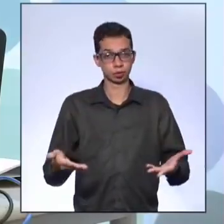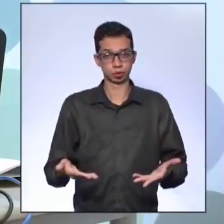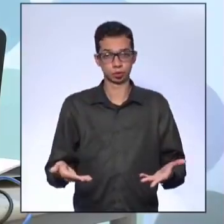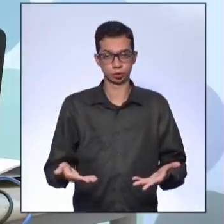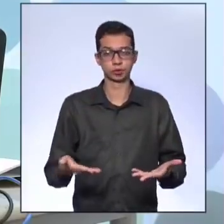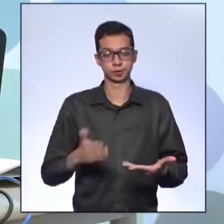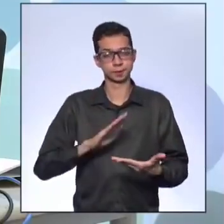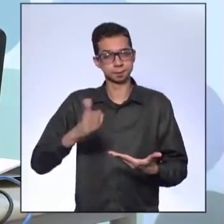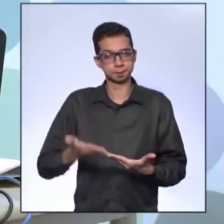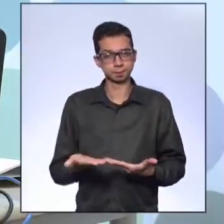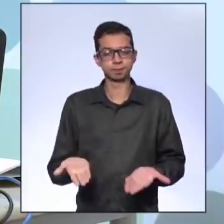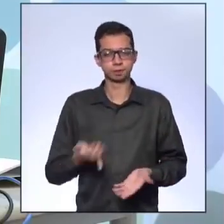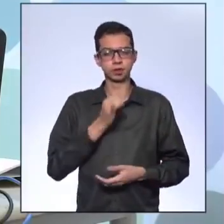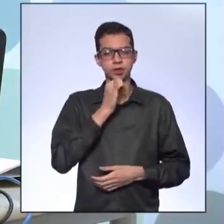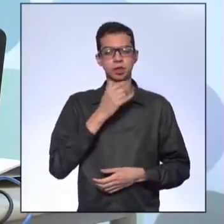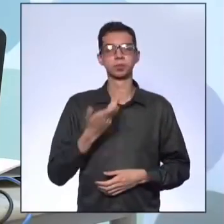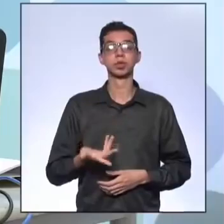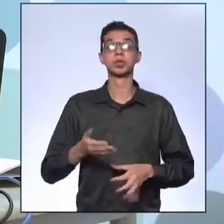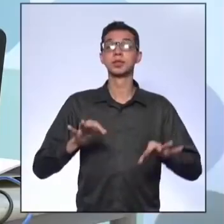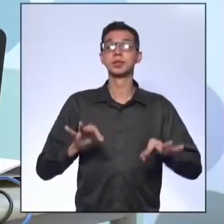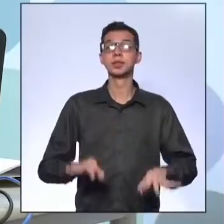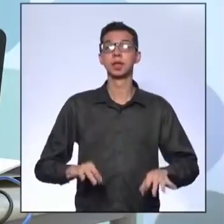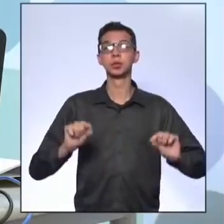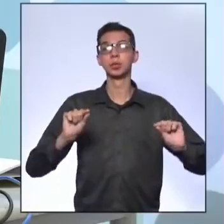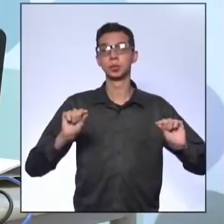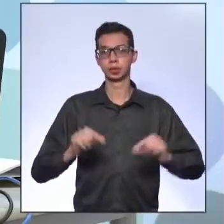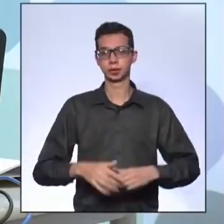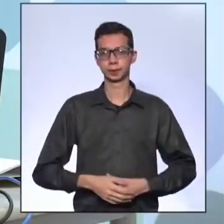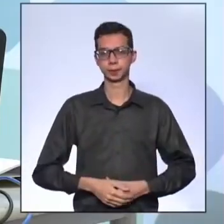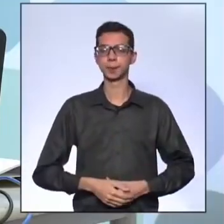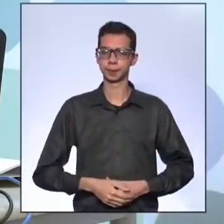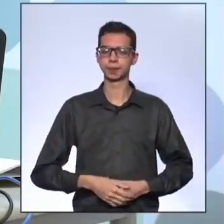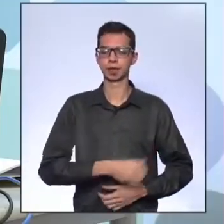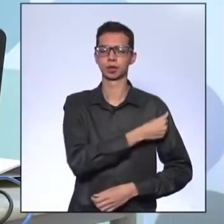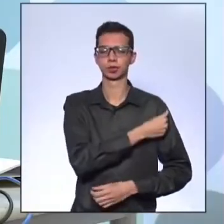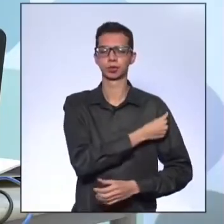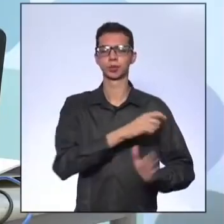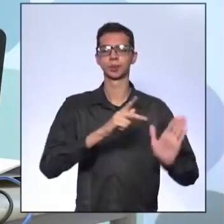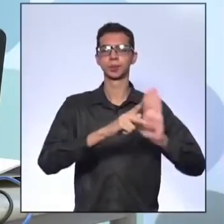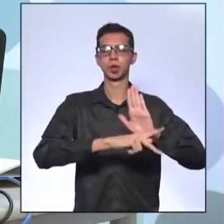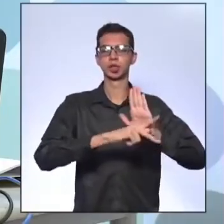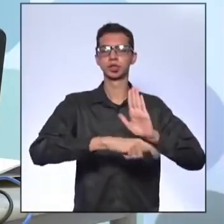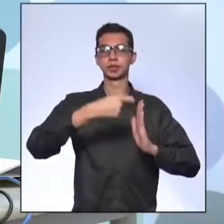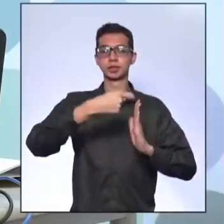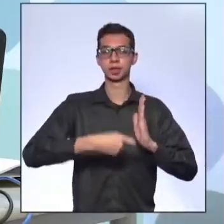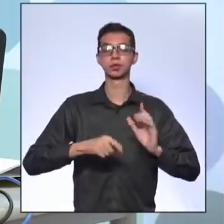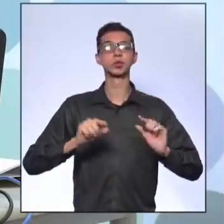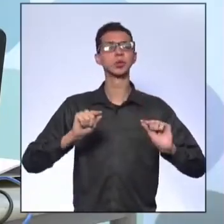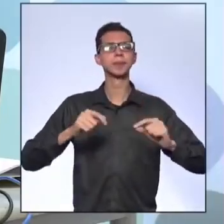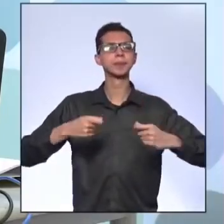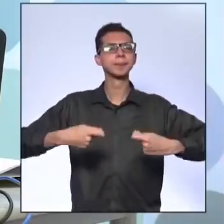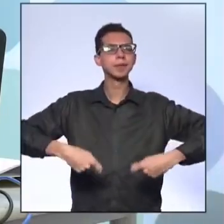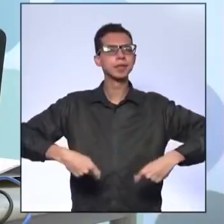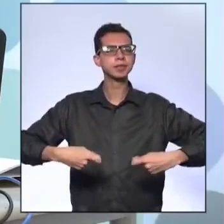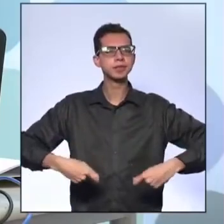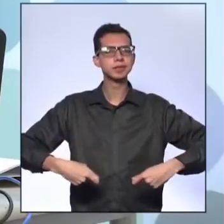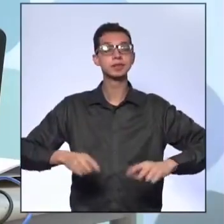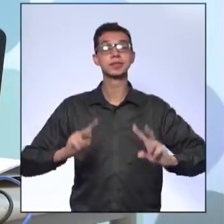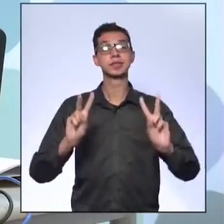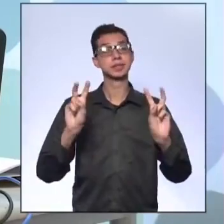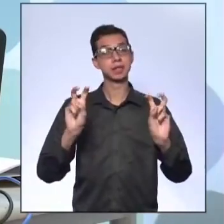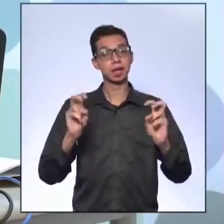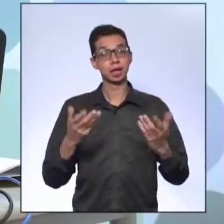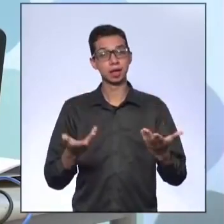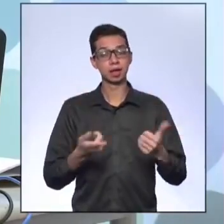ficou certo para que os alunos fizessem o projeto de texto. Então, no projeto de texto, tinha que ter o tema, a tese,